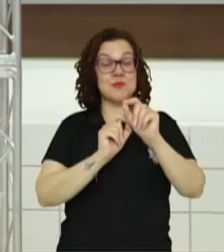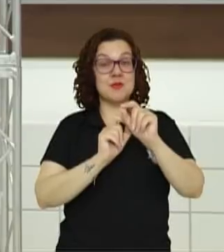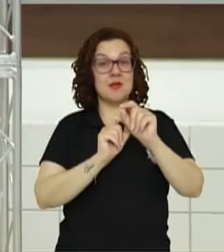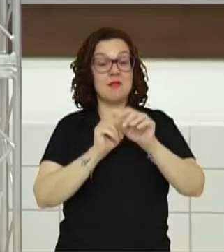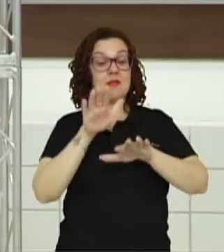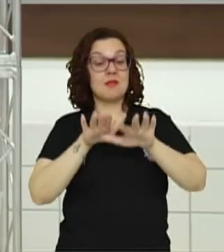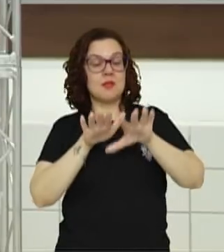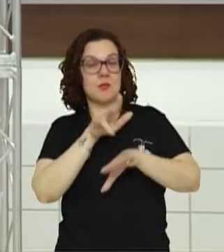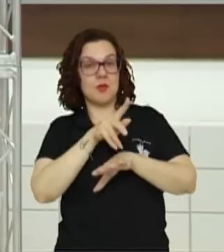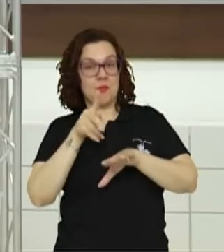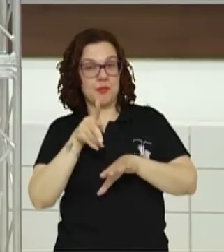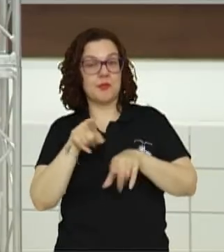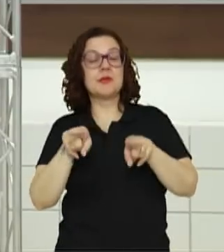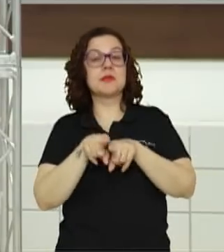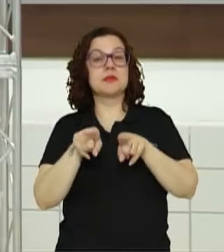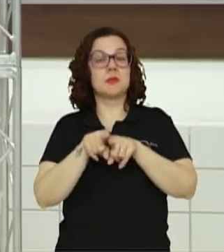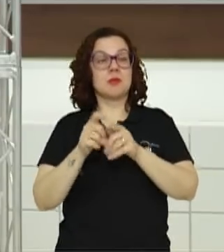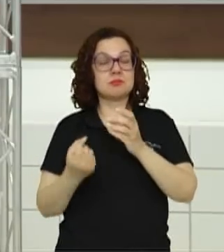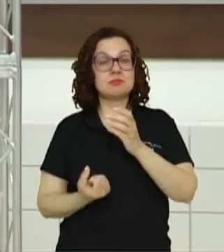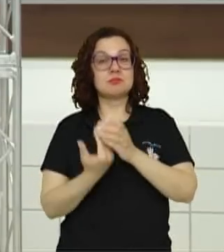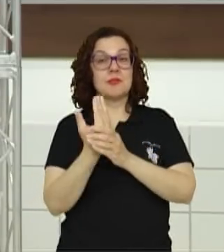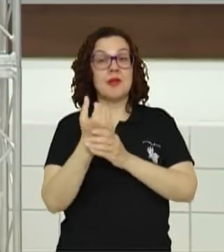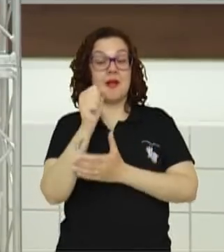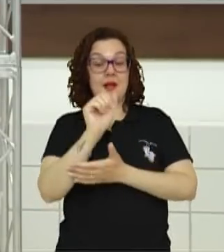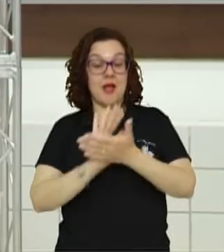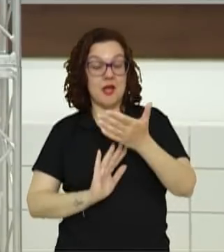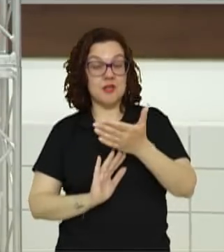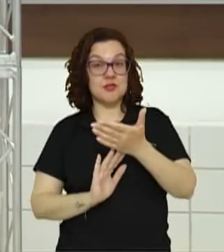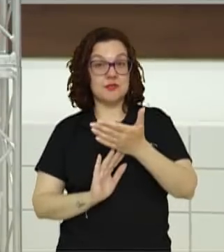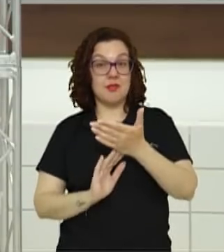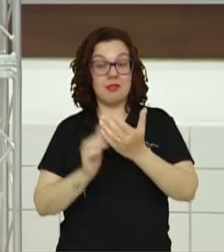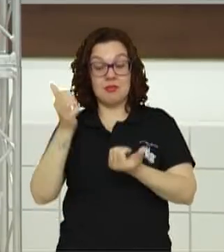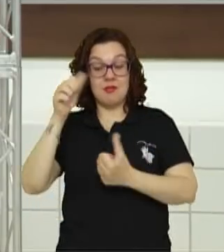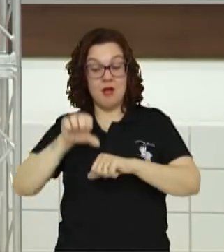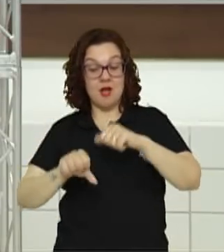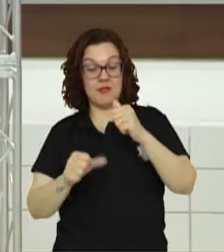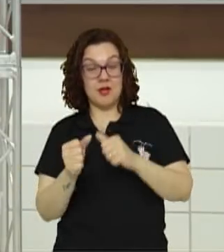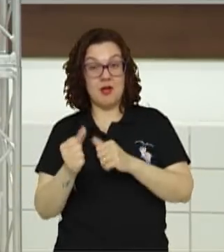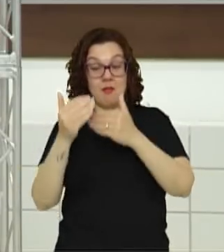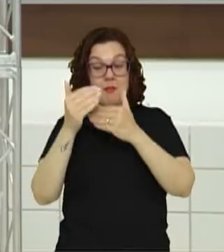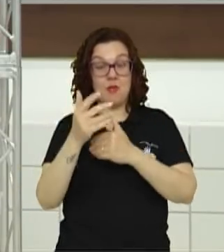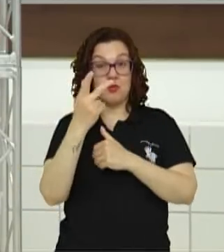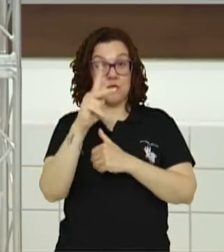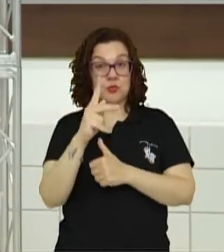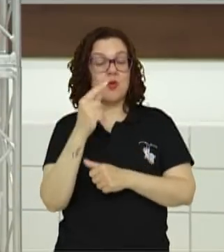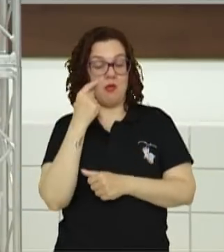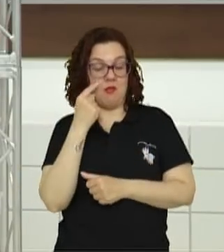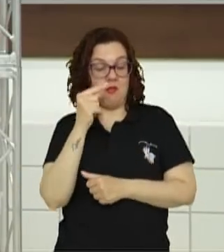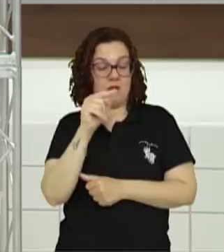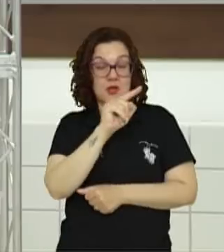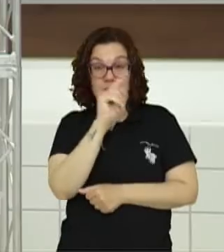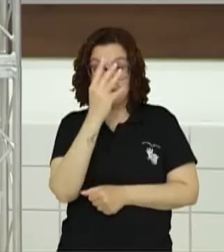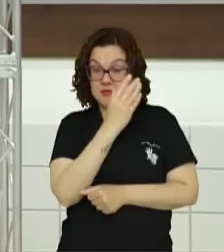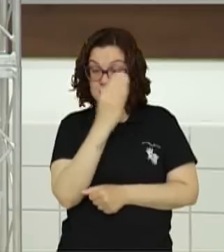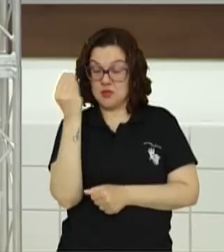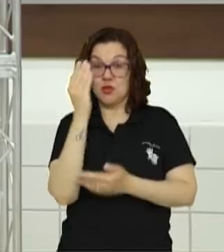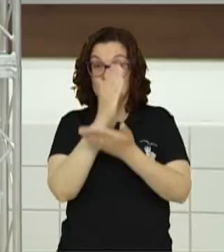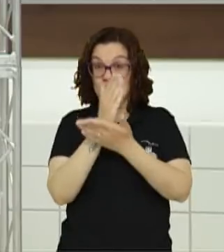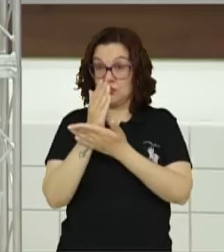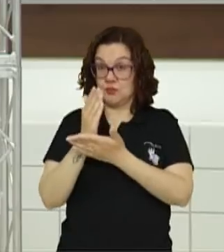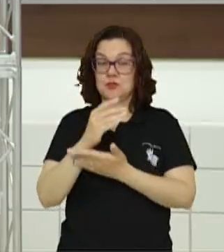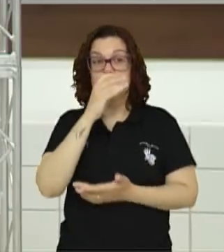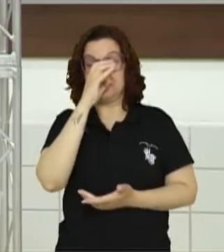do professor, ele está criando a atividade avaliativa dele, para avaliar a nota. Então, dá uma olhada lá, não esqueçam, todo